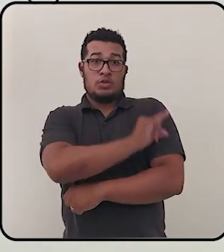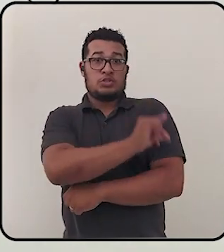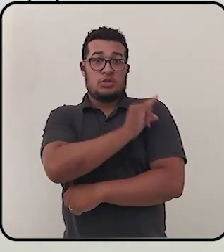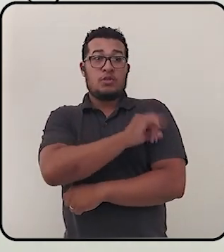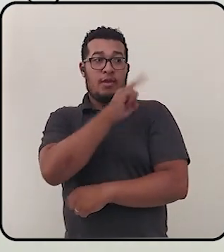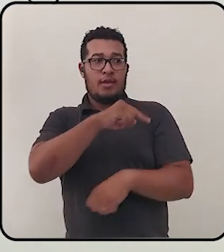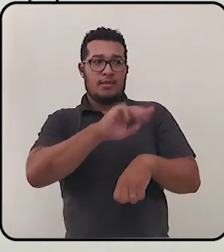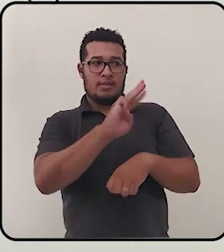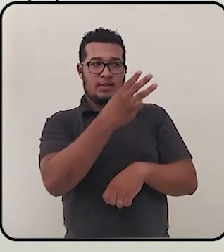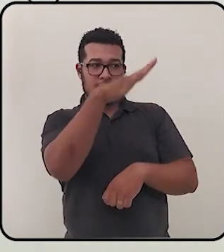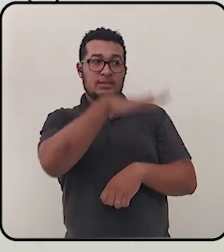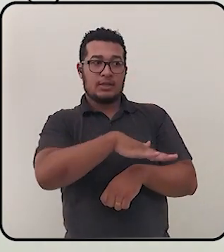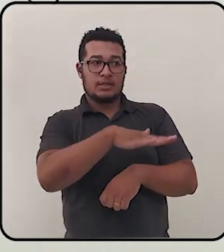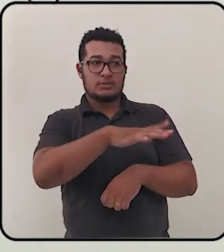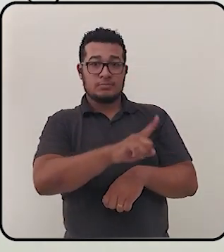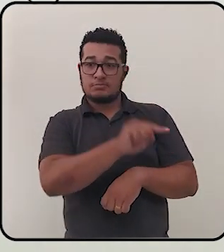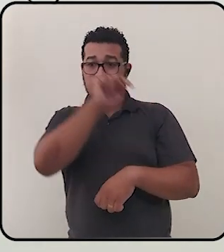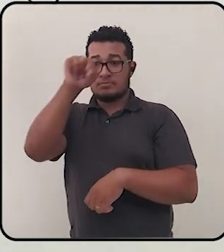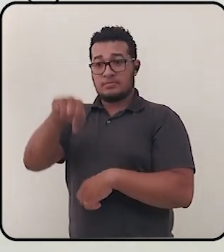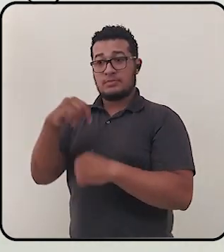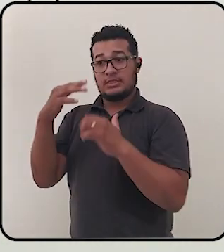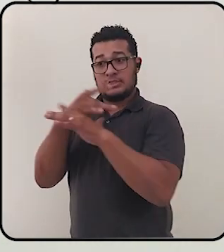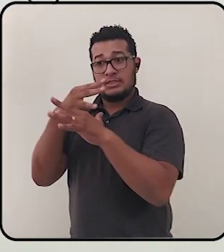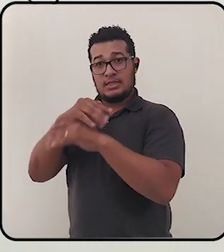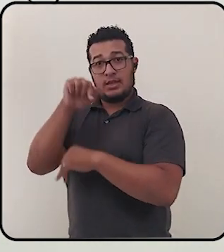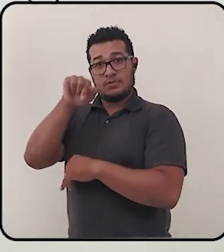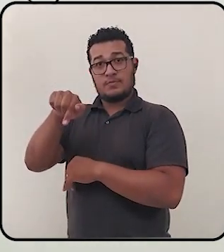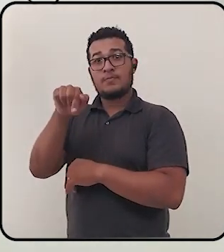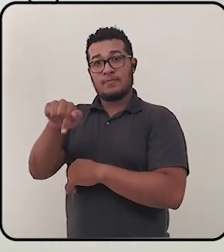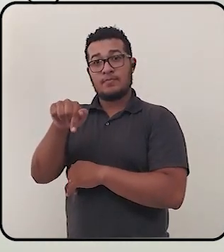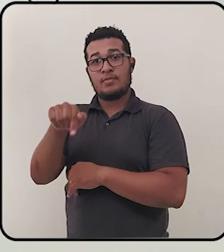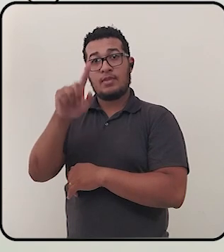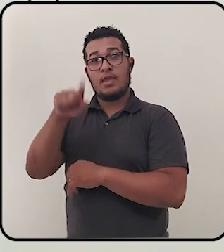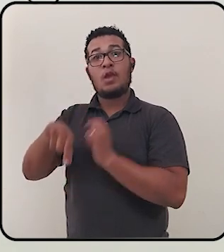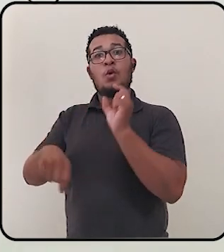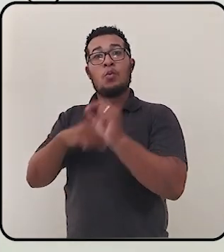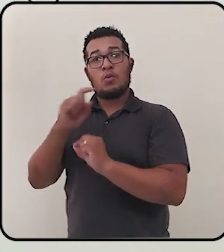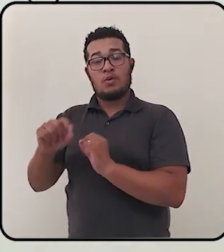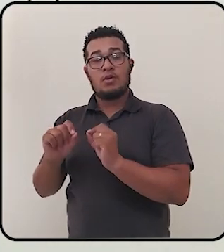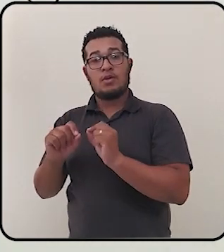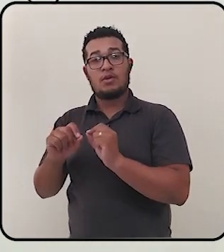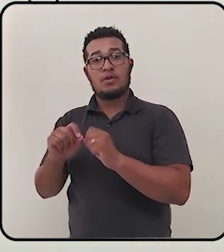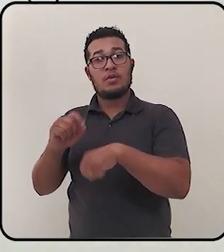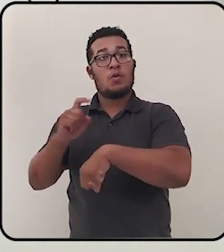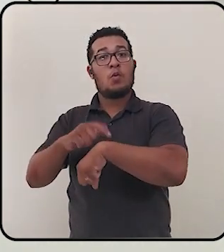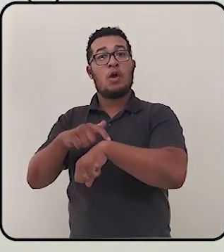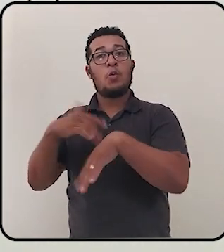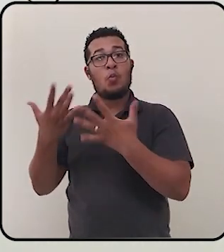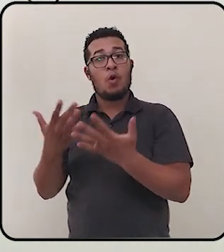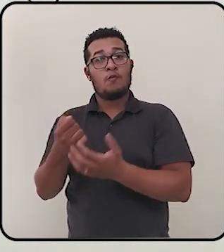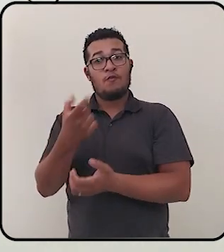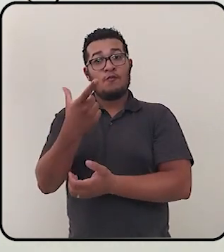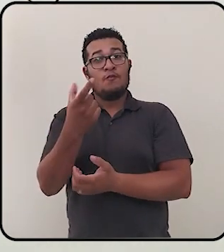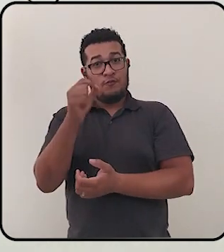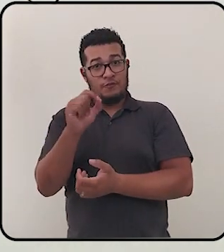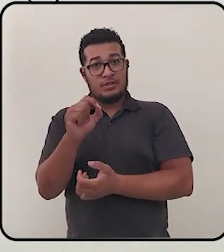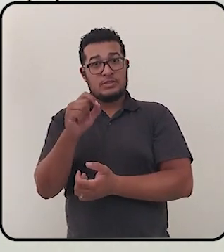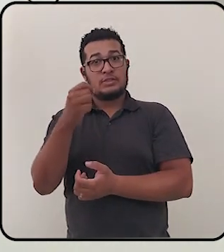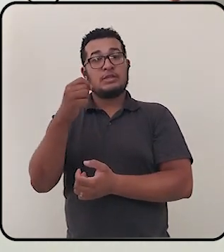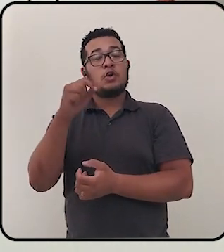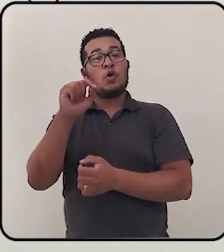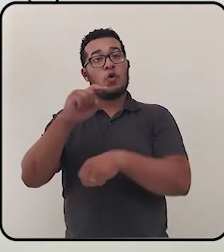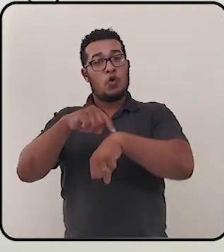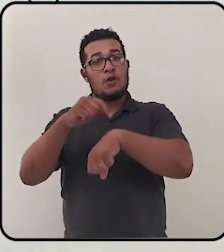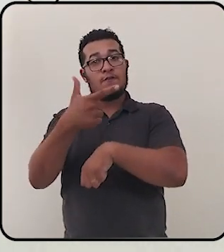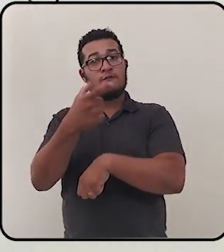Eu tenho que, ao mesmo tempo que no Rio de Janeiro são 15 horas, nessa cidade X